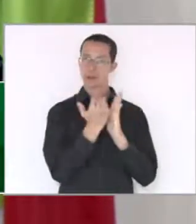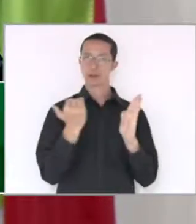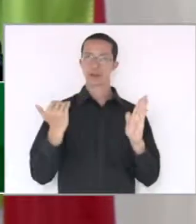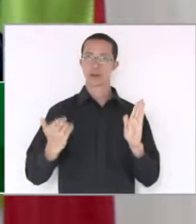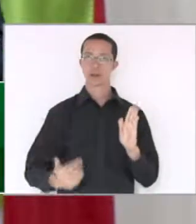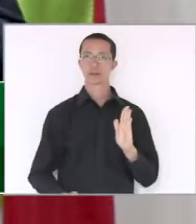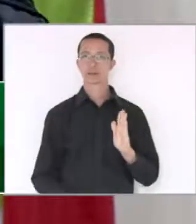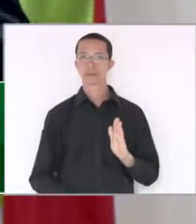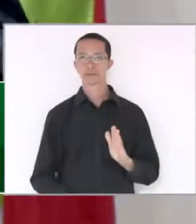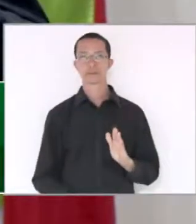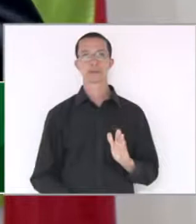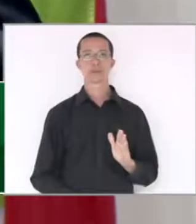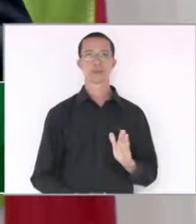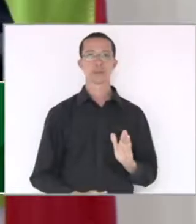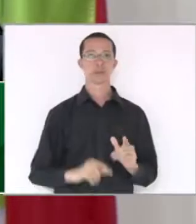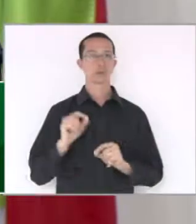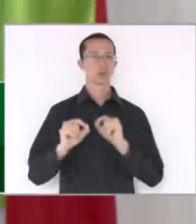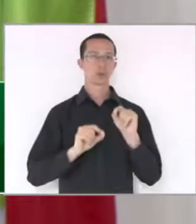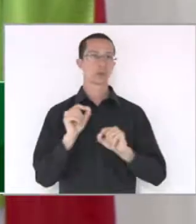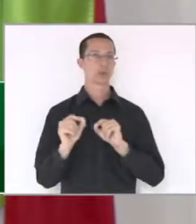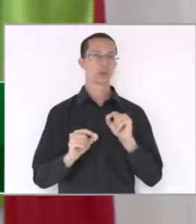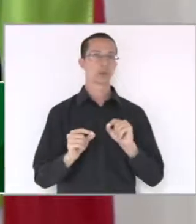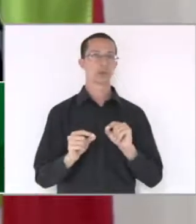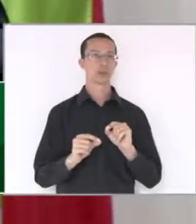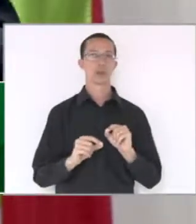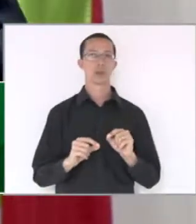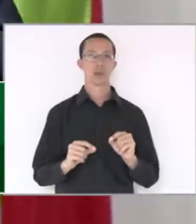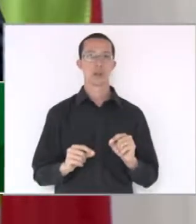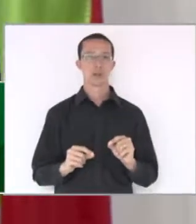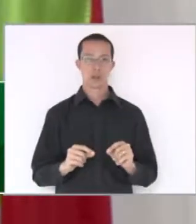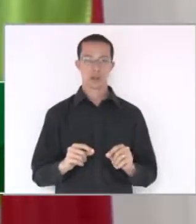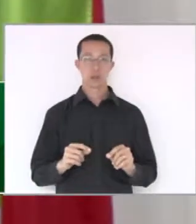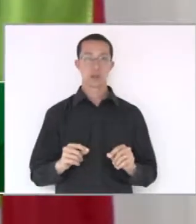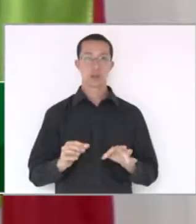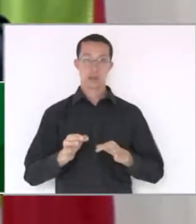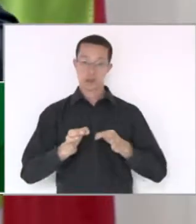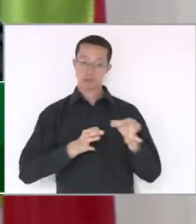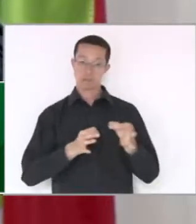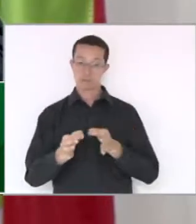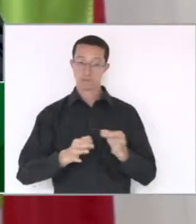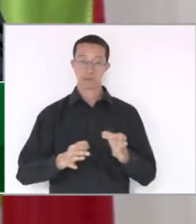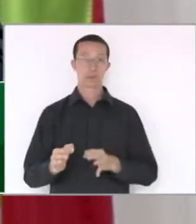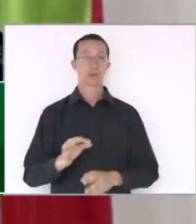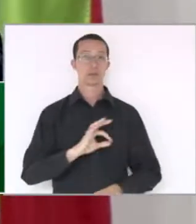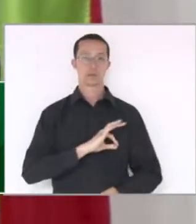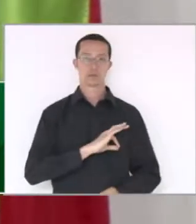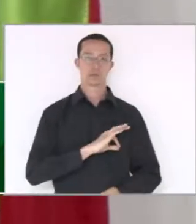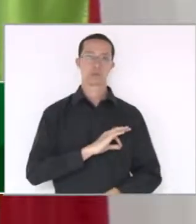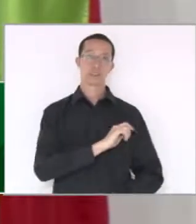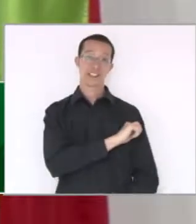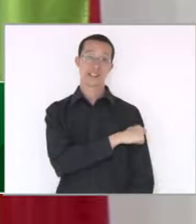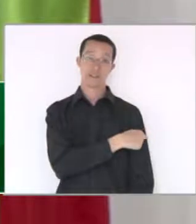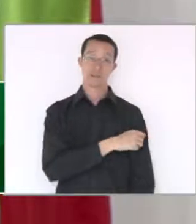voltada ao reaparelhamento da Polícia Civil e Militar do Estado de Santa Catarina.